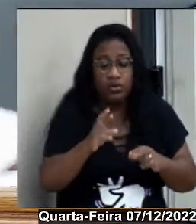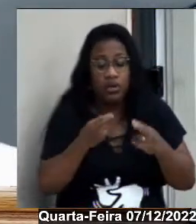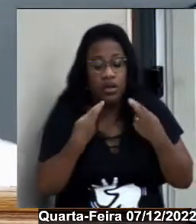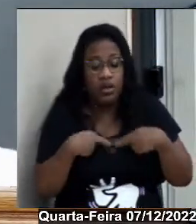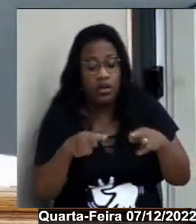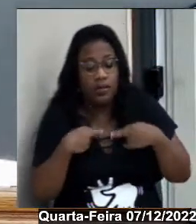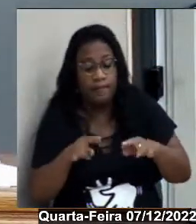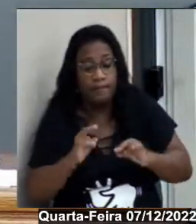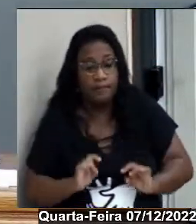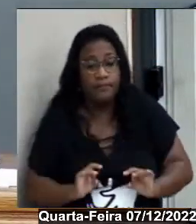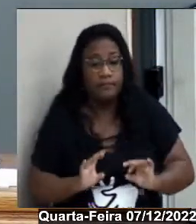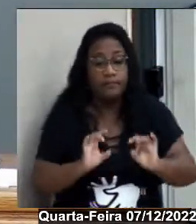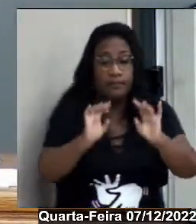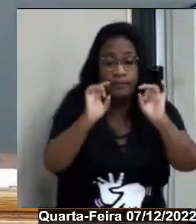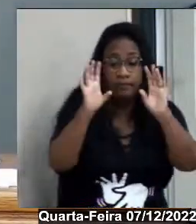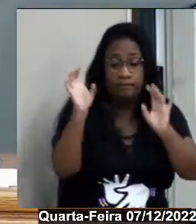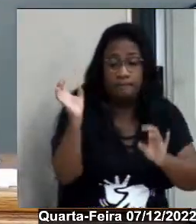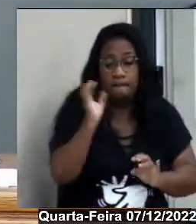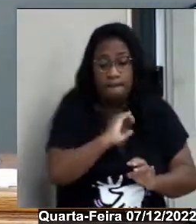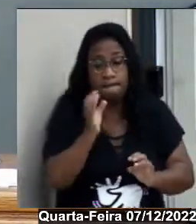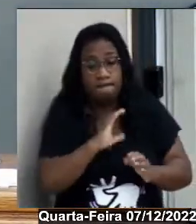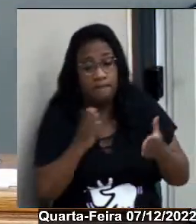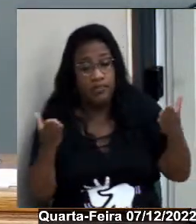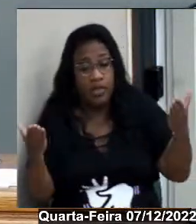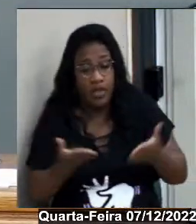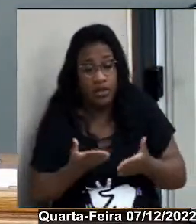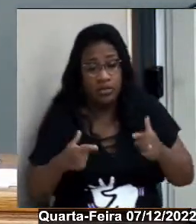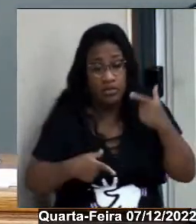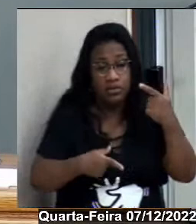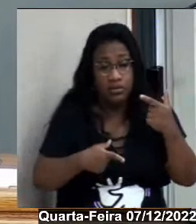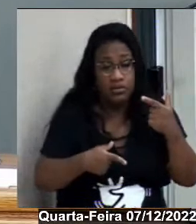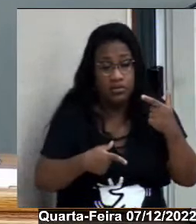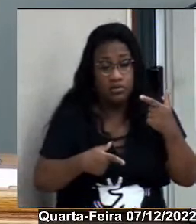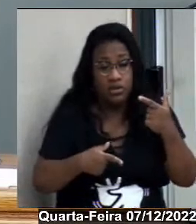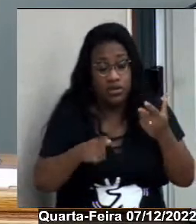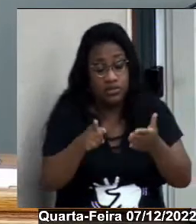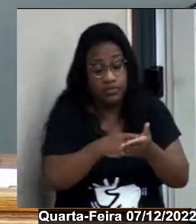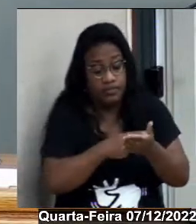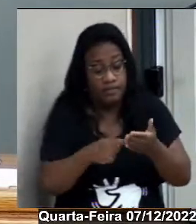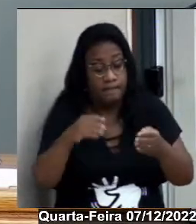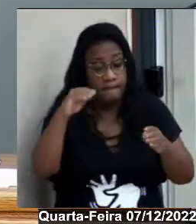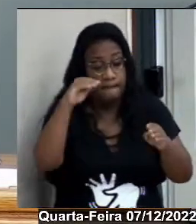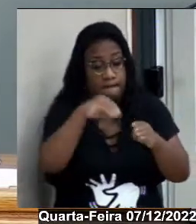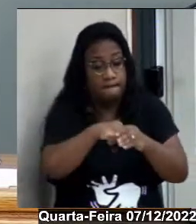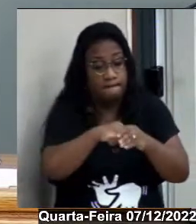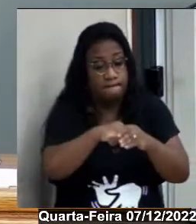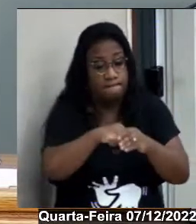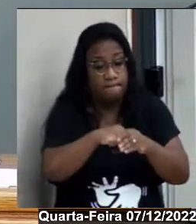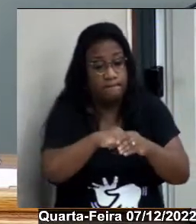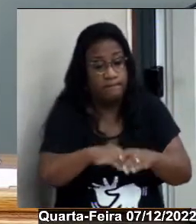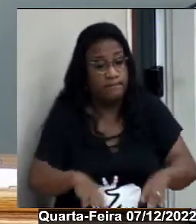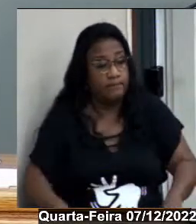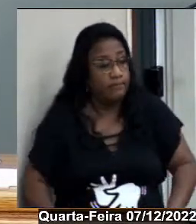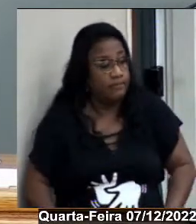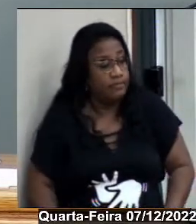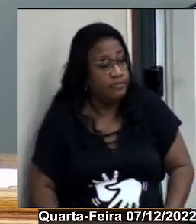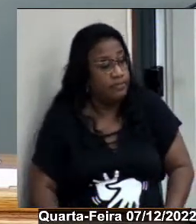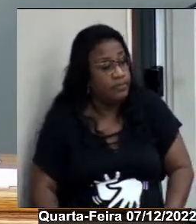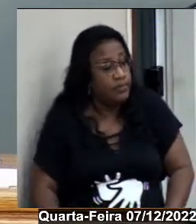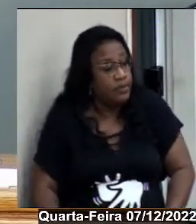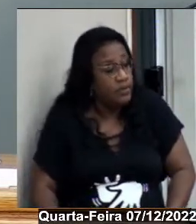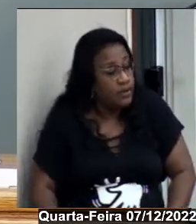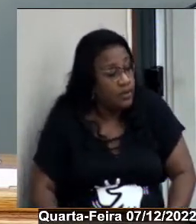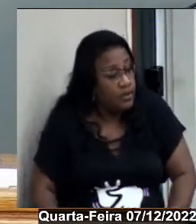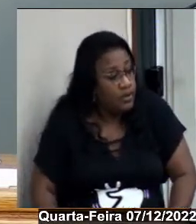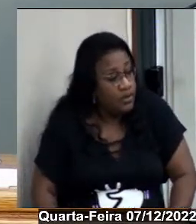O requerimento de urgência especial, projeto de lei complementar, número 22/2022, está em votação. Os vereadores podem computar o voto